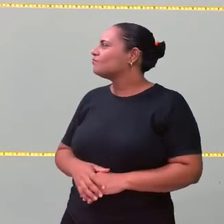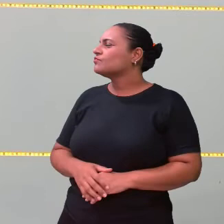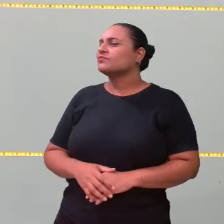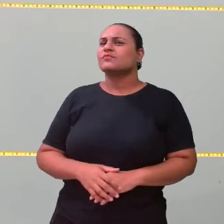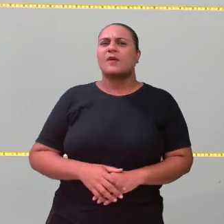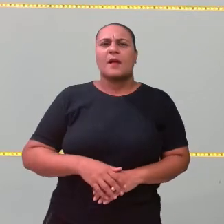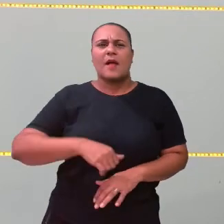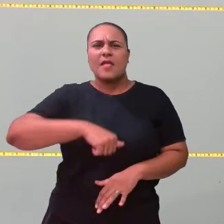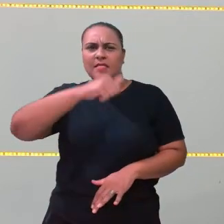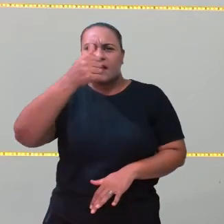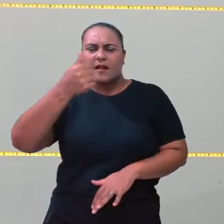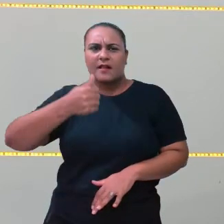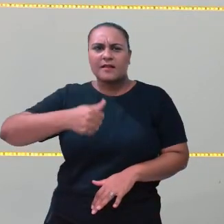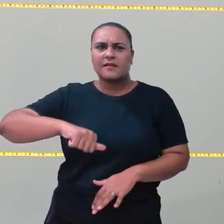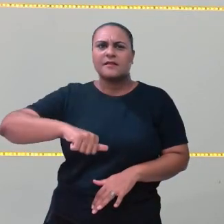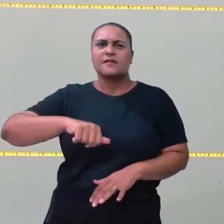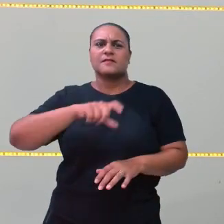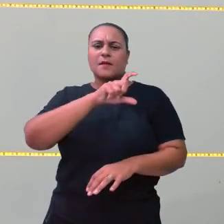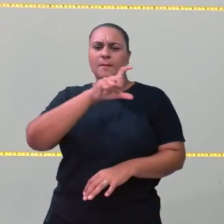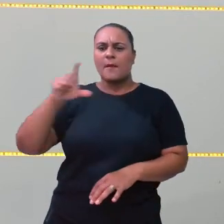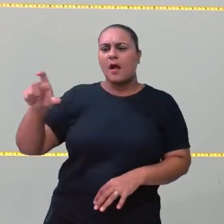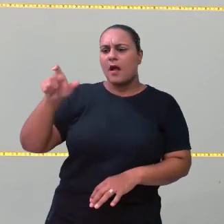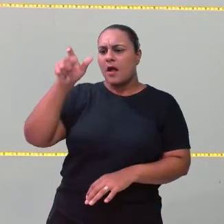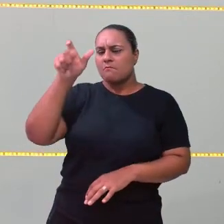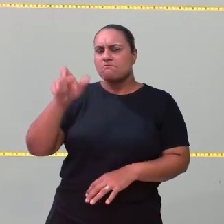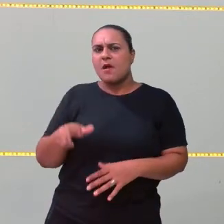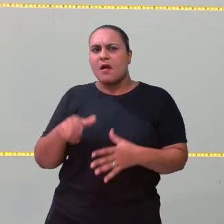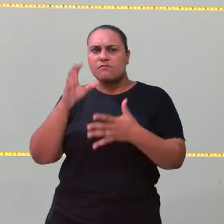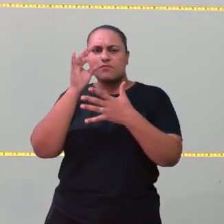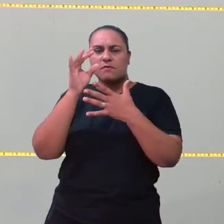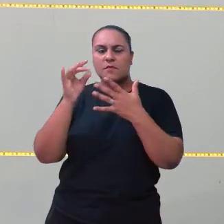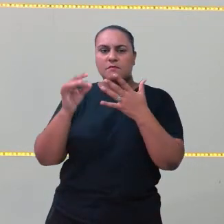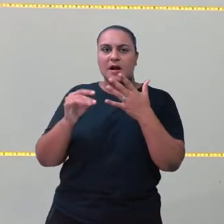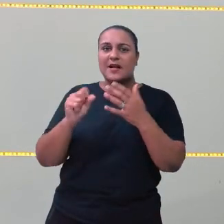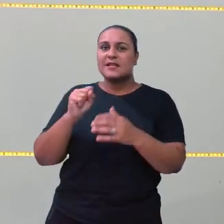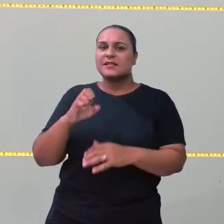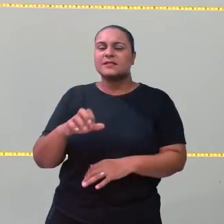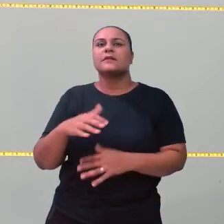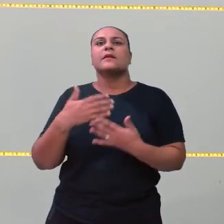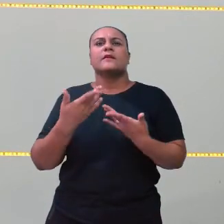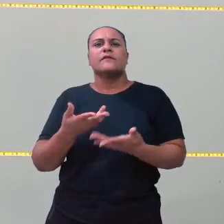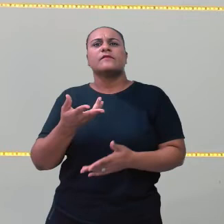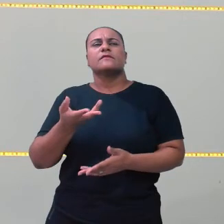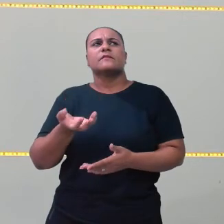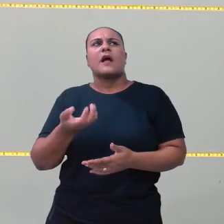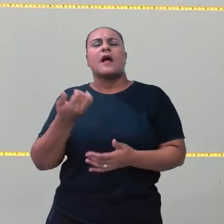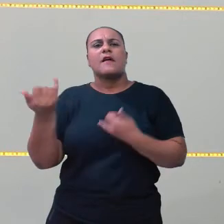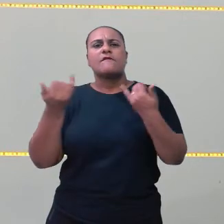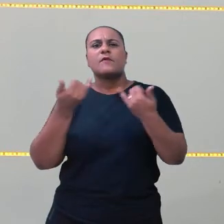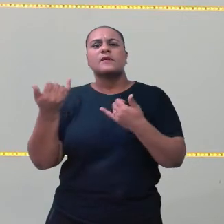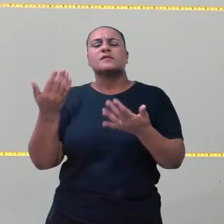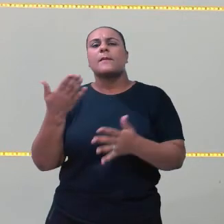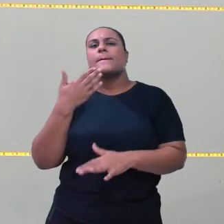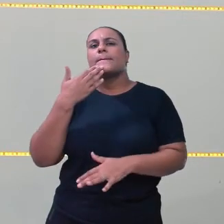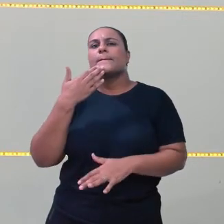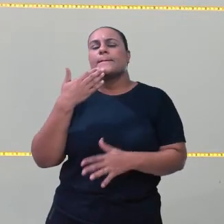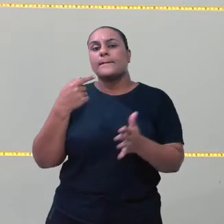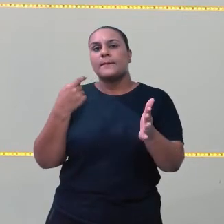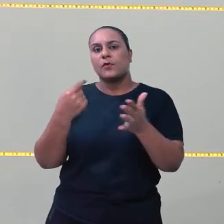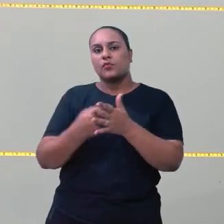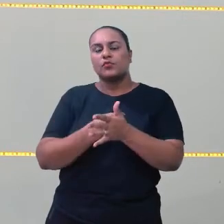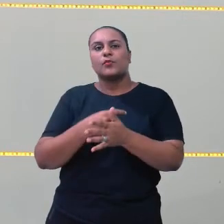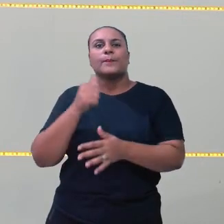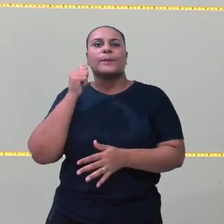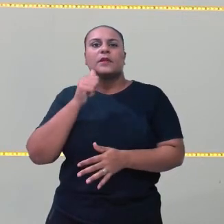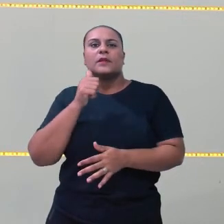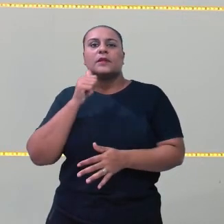da linha com a coluna. Se a gente quer saber das meninas, você vai ter que ir para a coluna das meninas. E aí